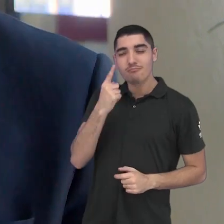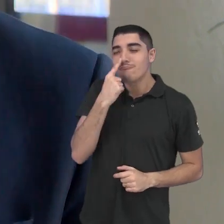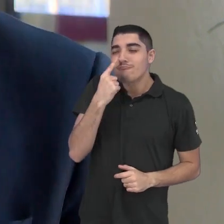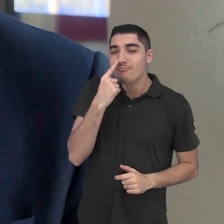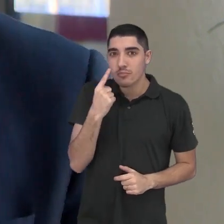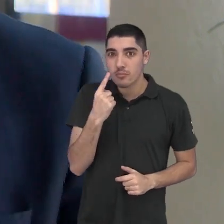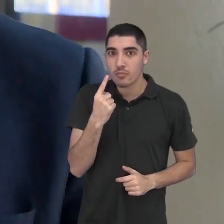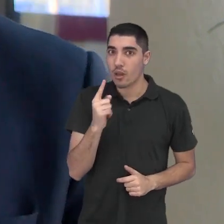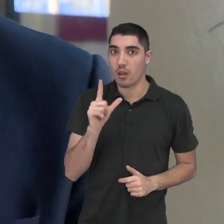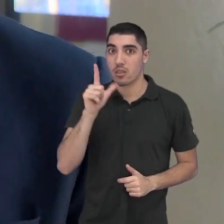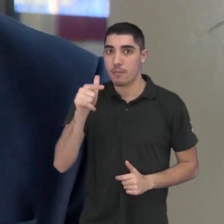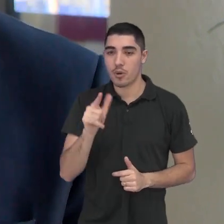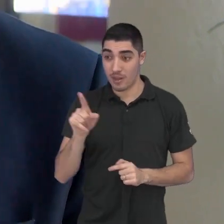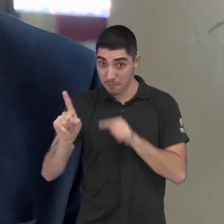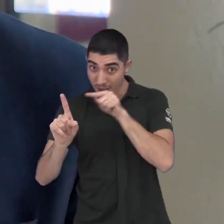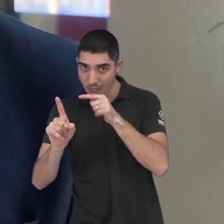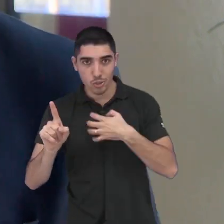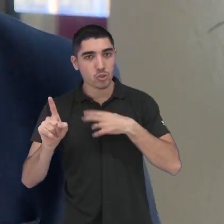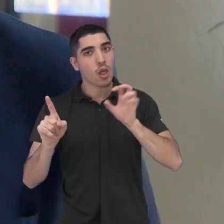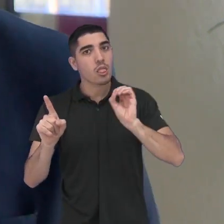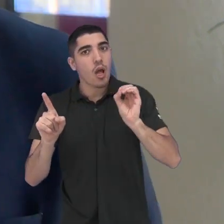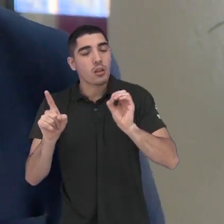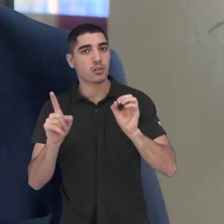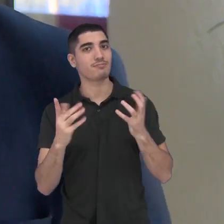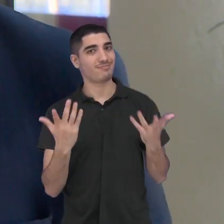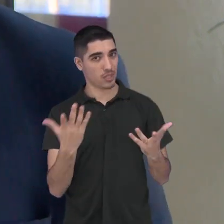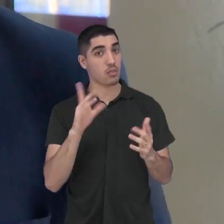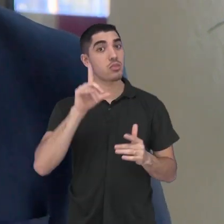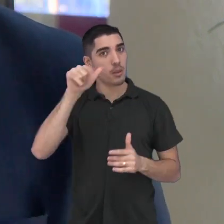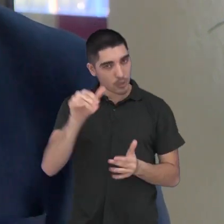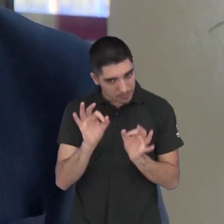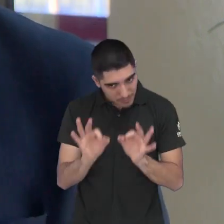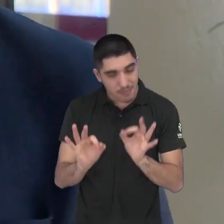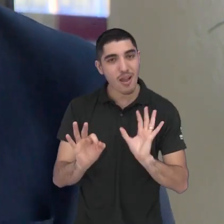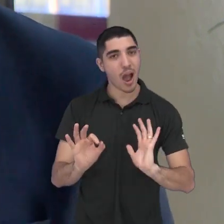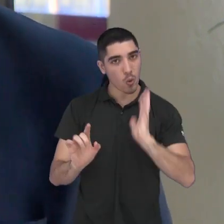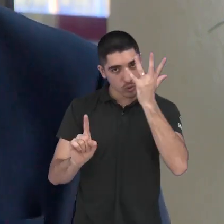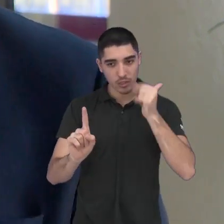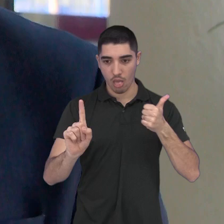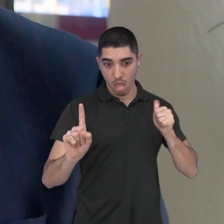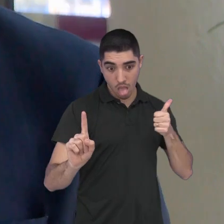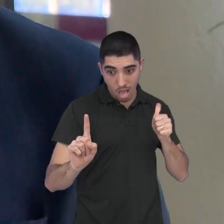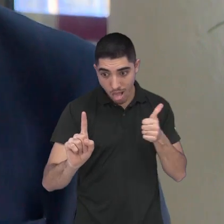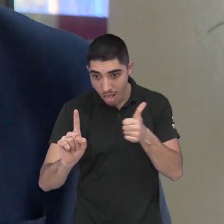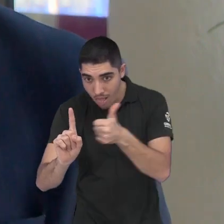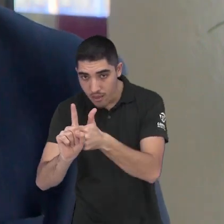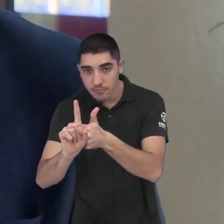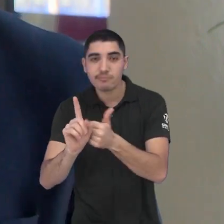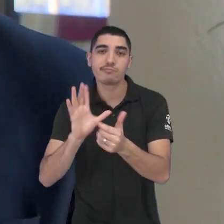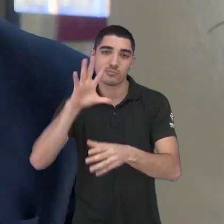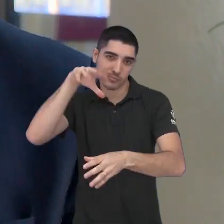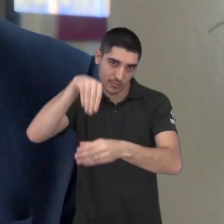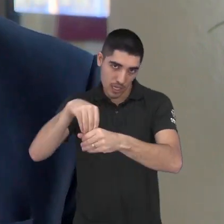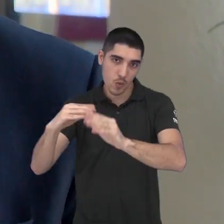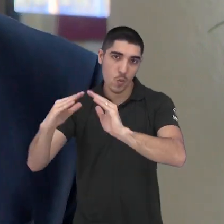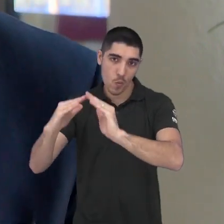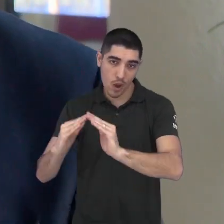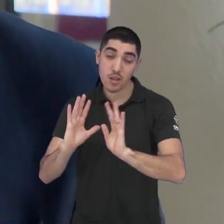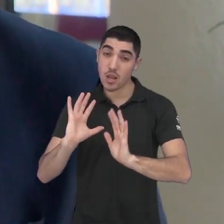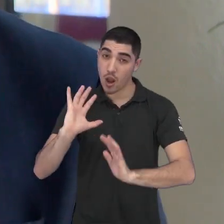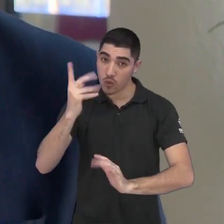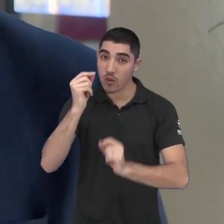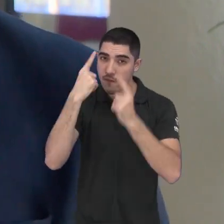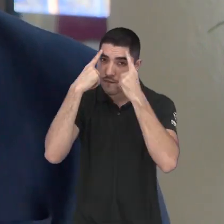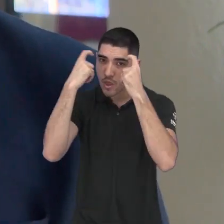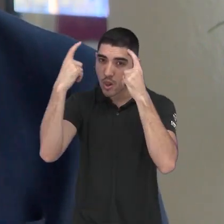para pras investidas físicas né E infelizmente muitas das perseguições que a gente vê também estão no contexto de violência